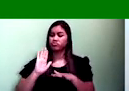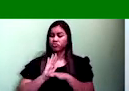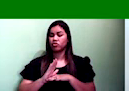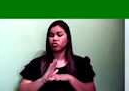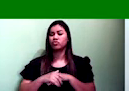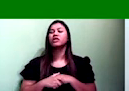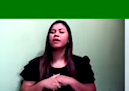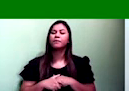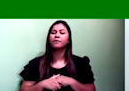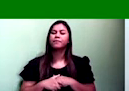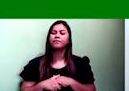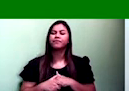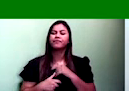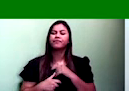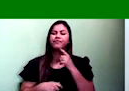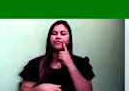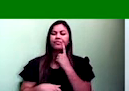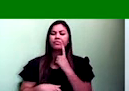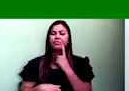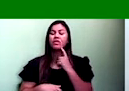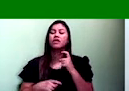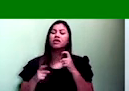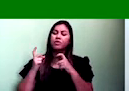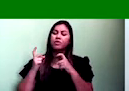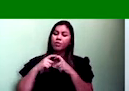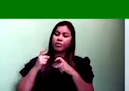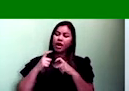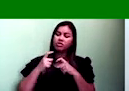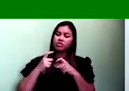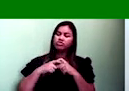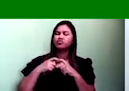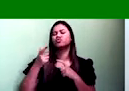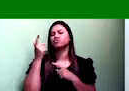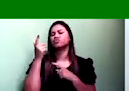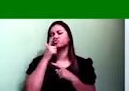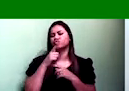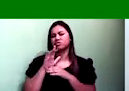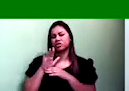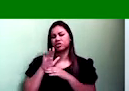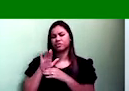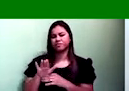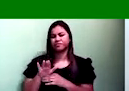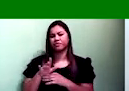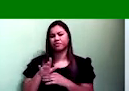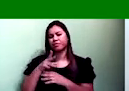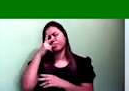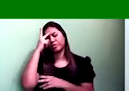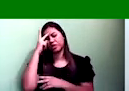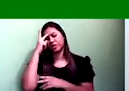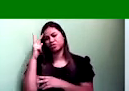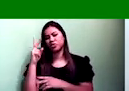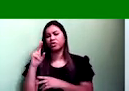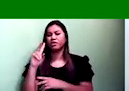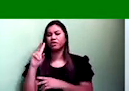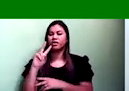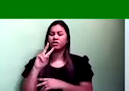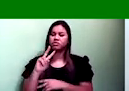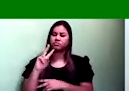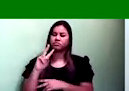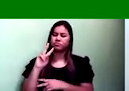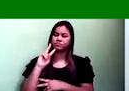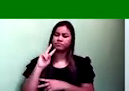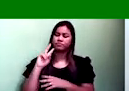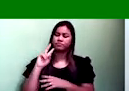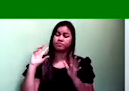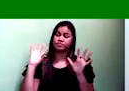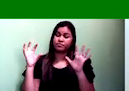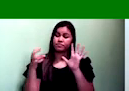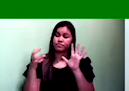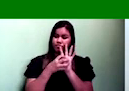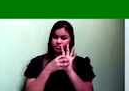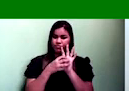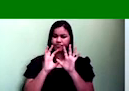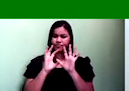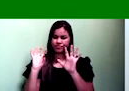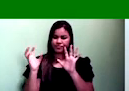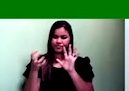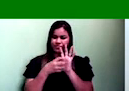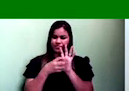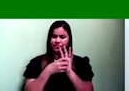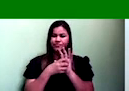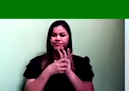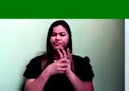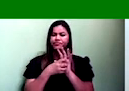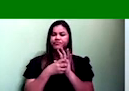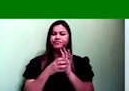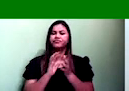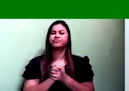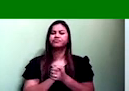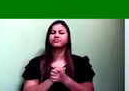médicos agora têm esses retrovirais e a pessoa acometida por esse vírus já não tem um